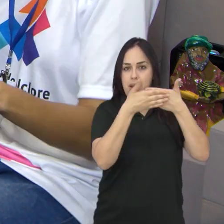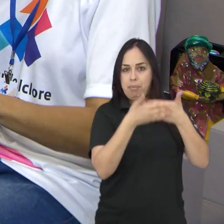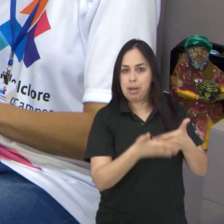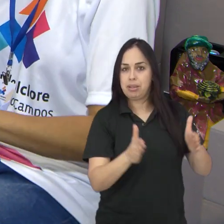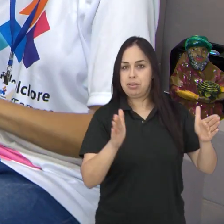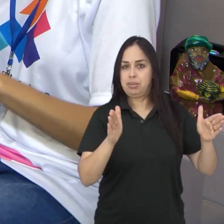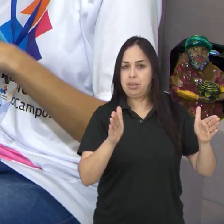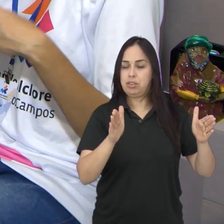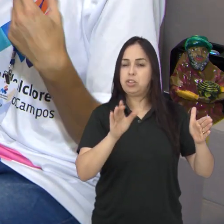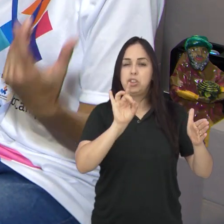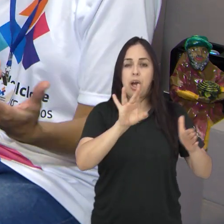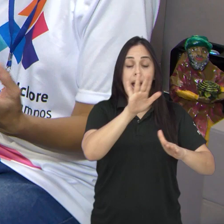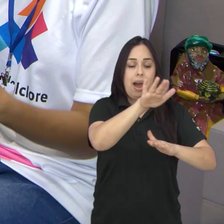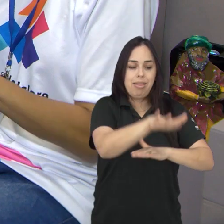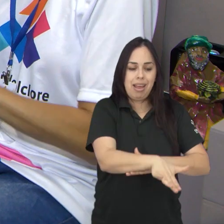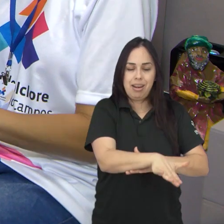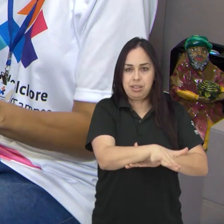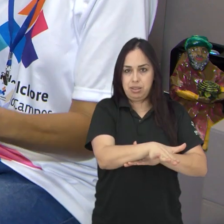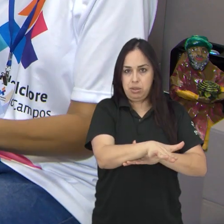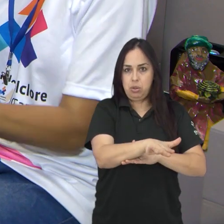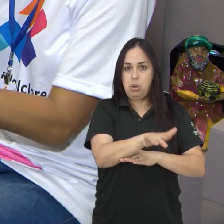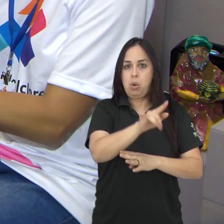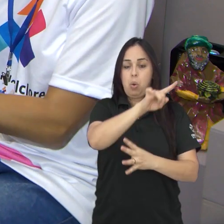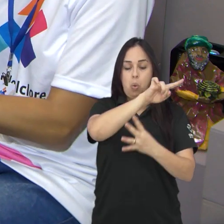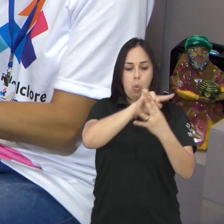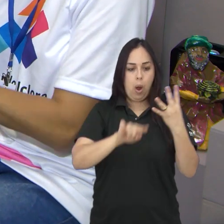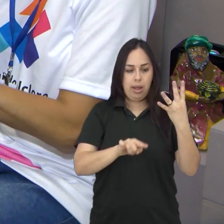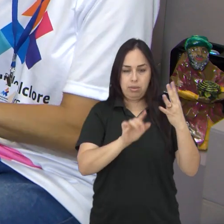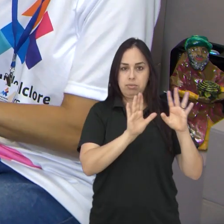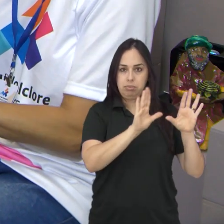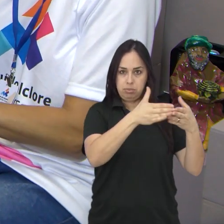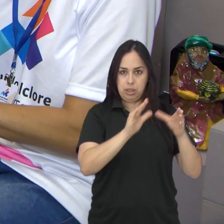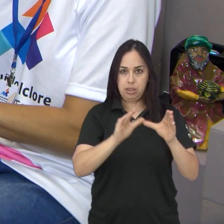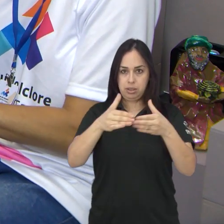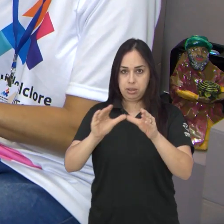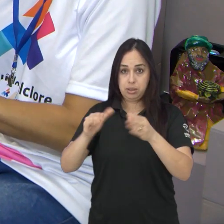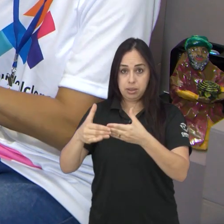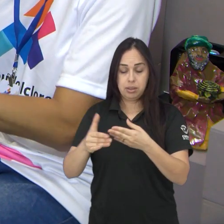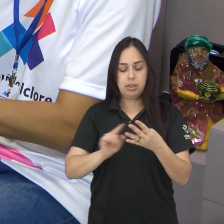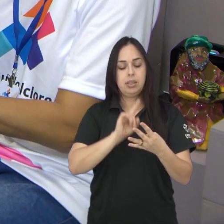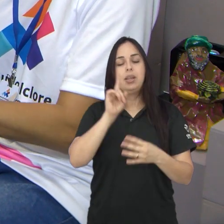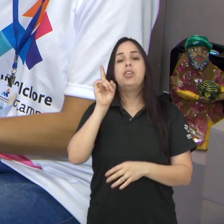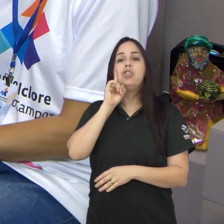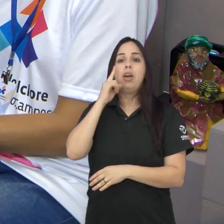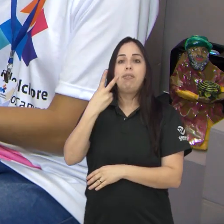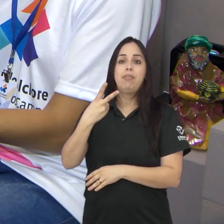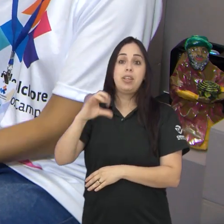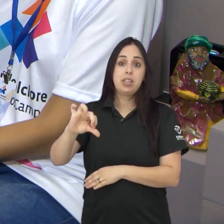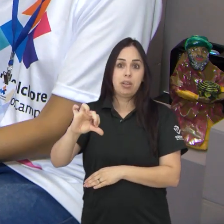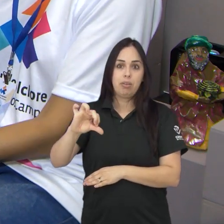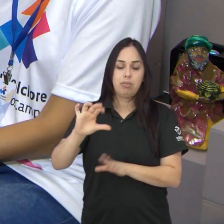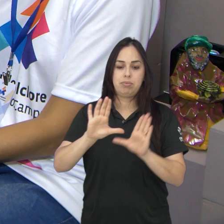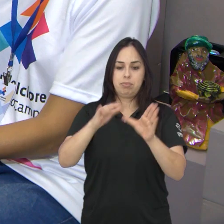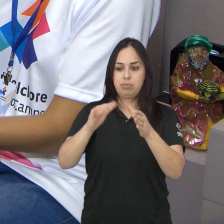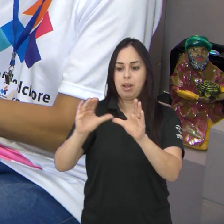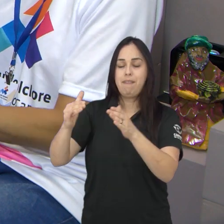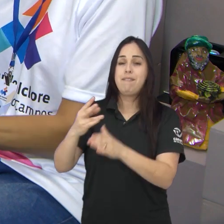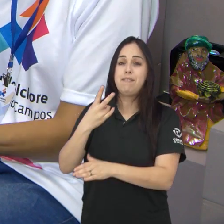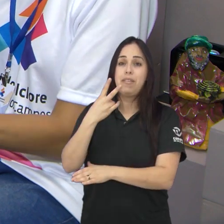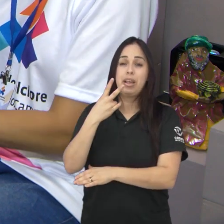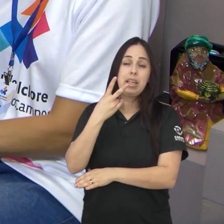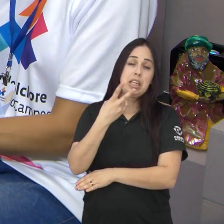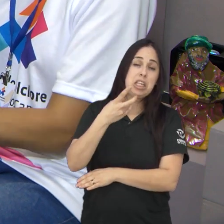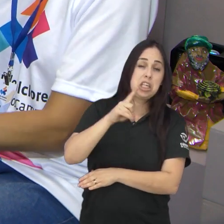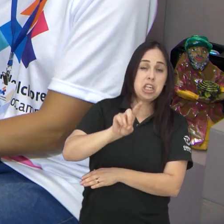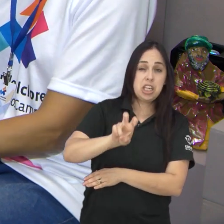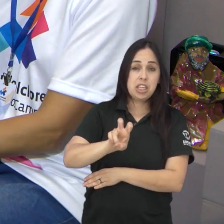né? Hoje, a abertura do presépio é só no período da tarde, são 4 folias que participam. No dia 29, são